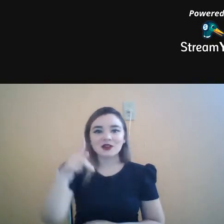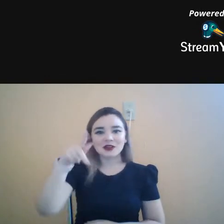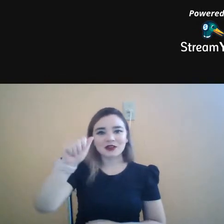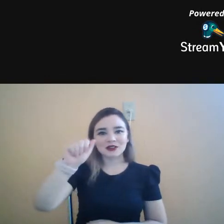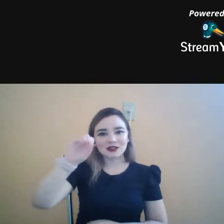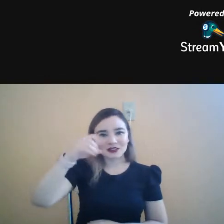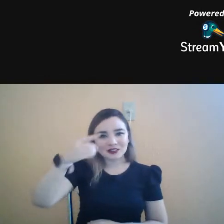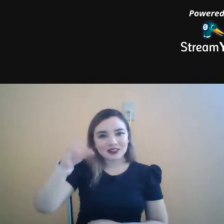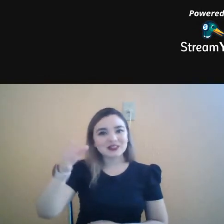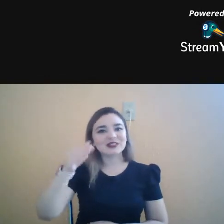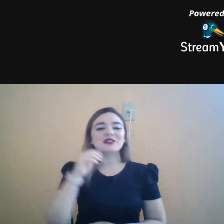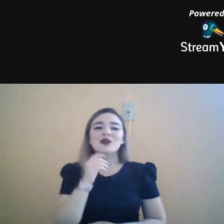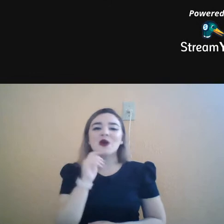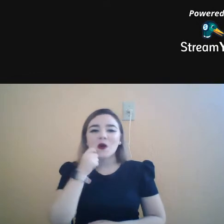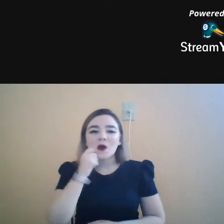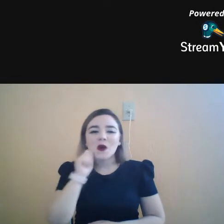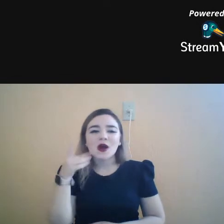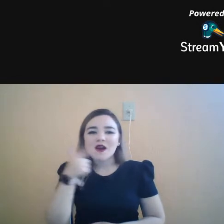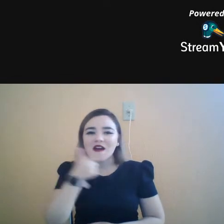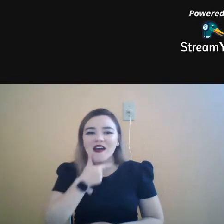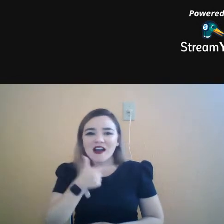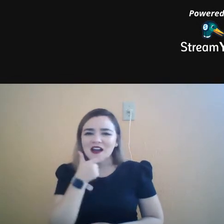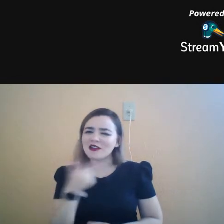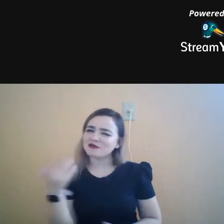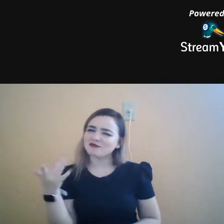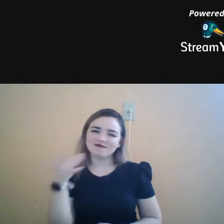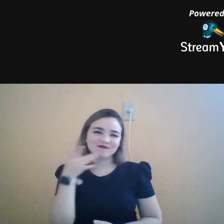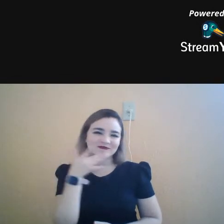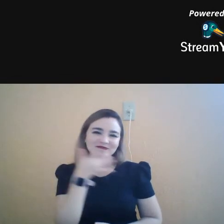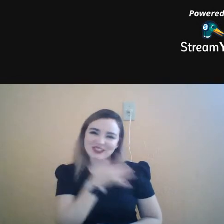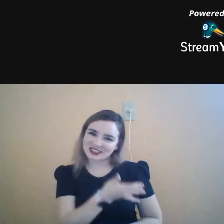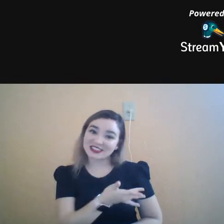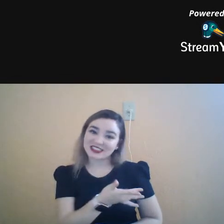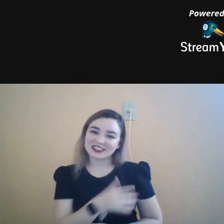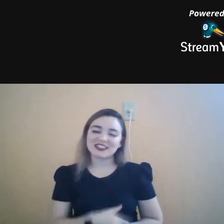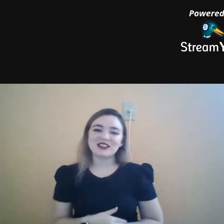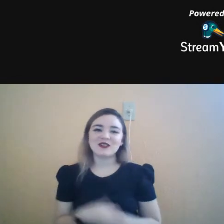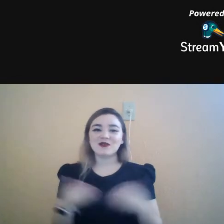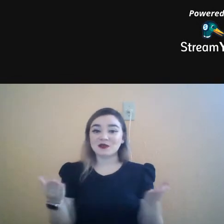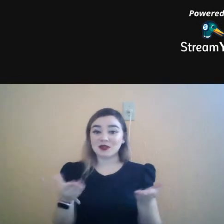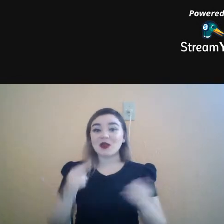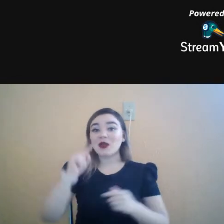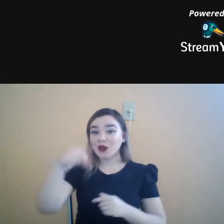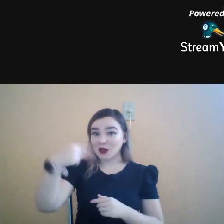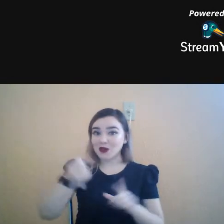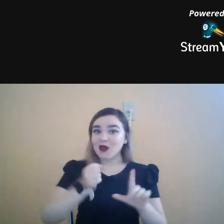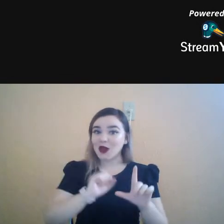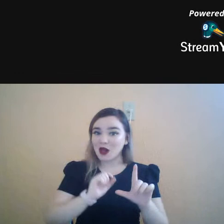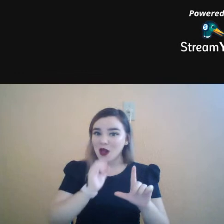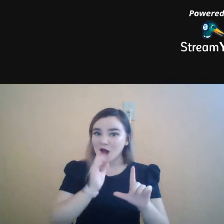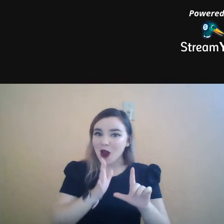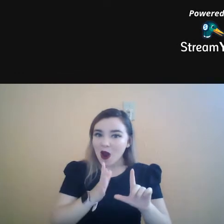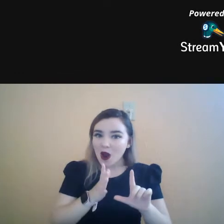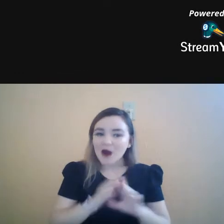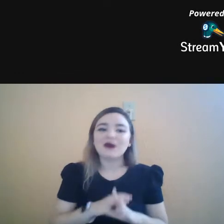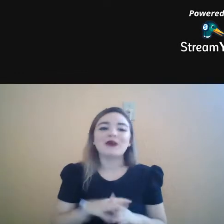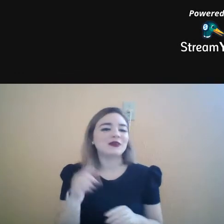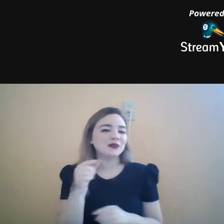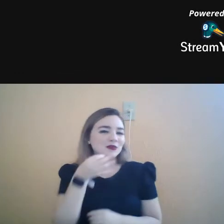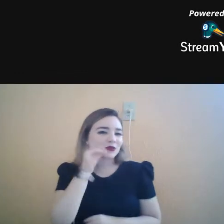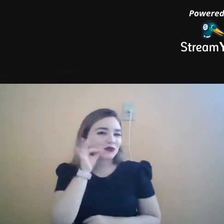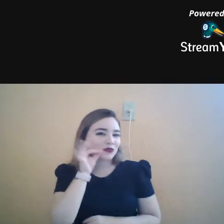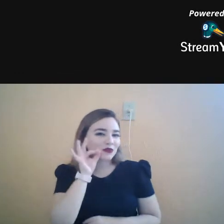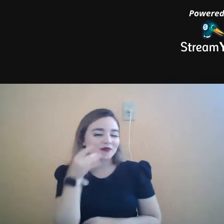queijo. Que delícia, hein? Agora, daqui a pouquinho, depois da live, um cafezinho.